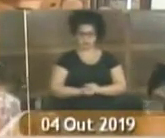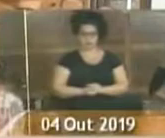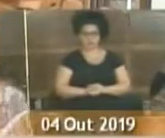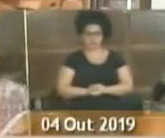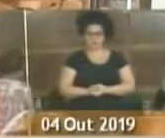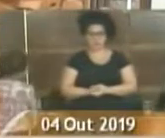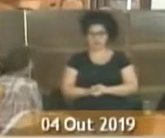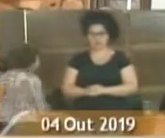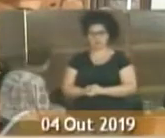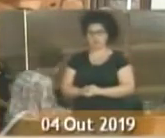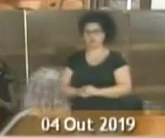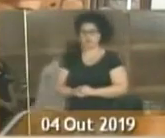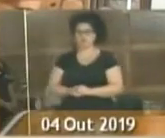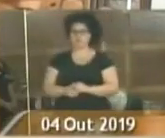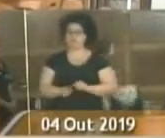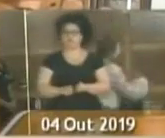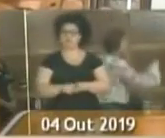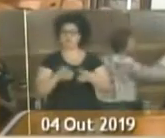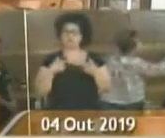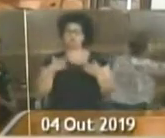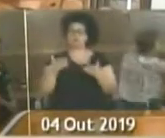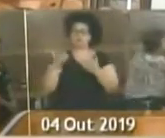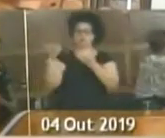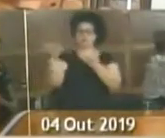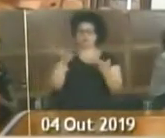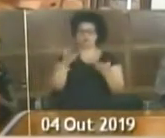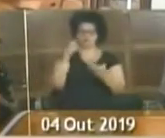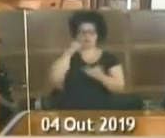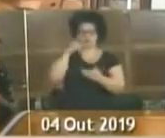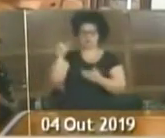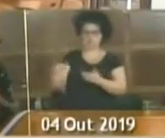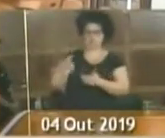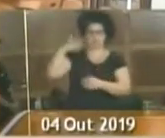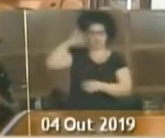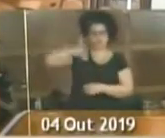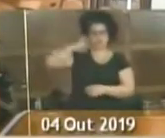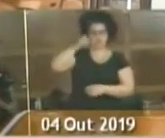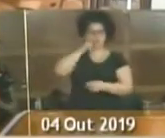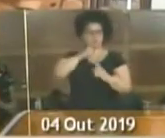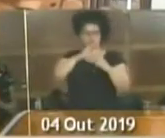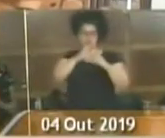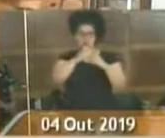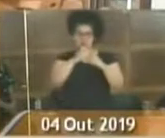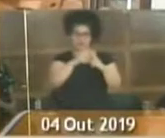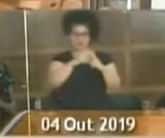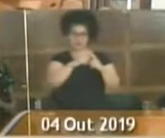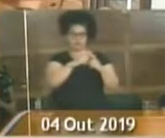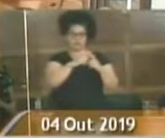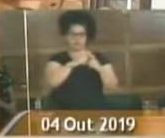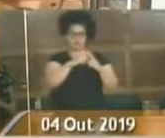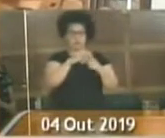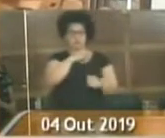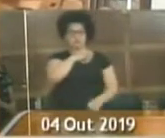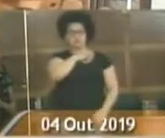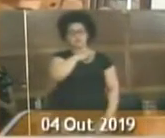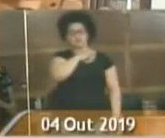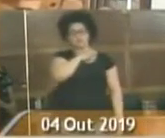Convidamos também para se juntar a nós a palestrante, doutora Alessandra Ferreira Pinto de Lucas,